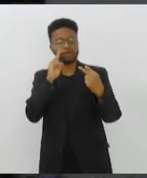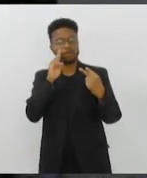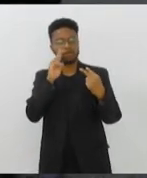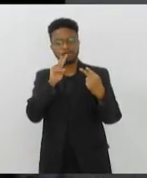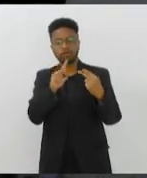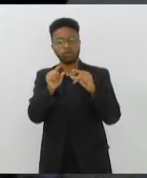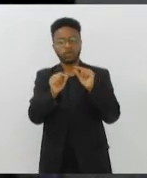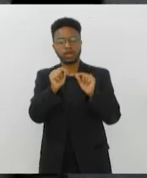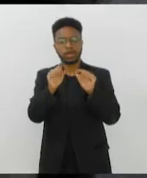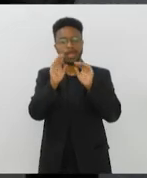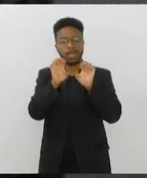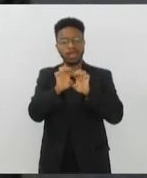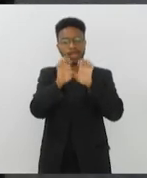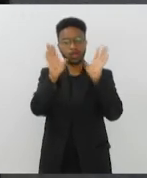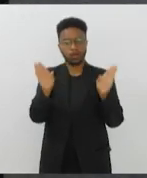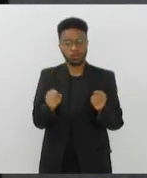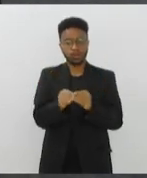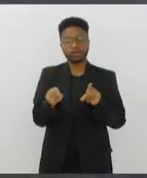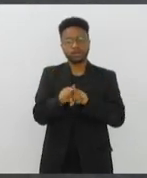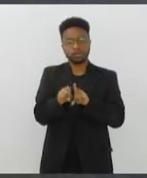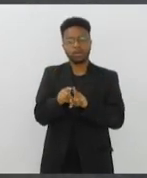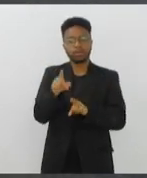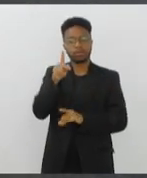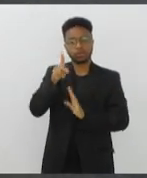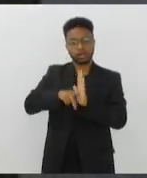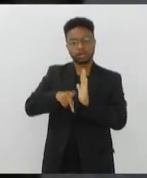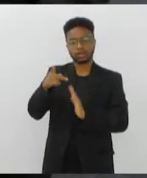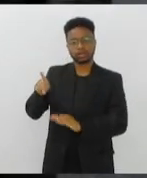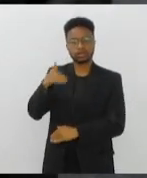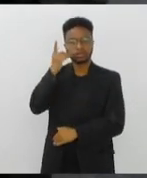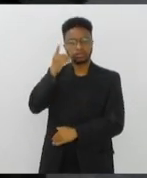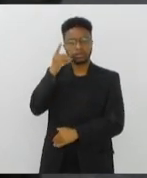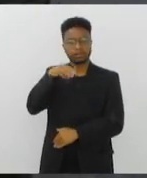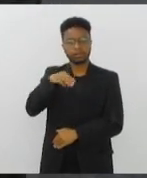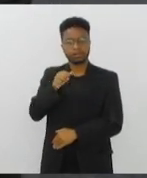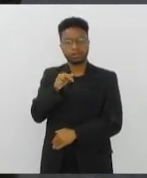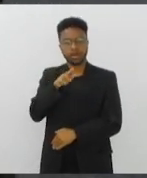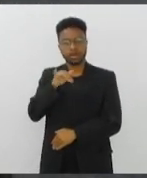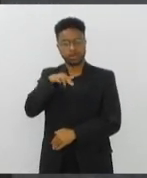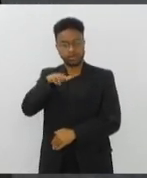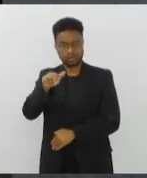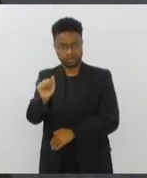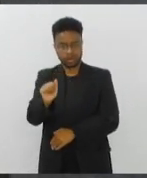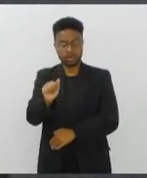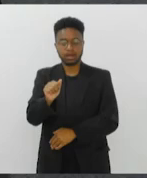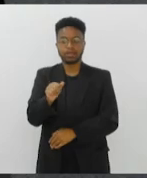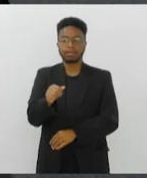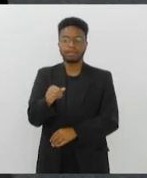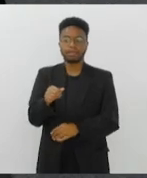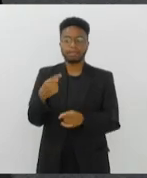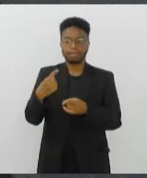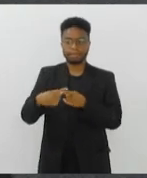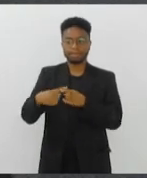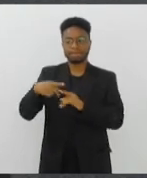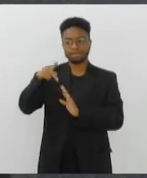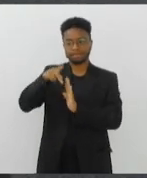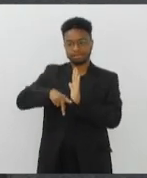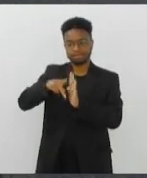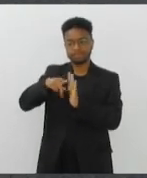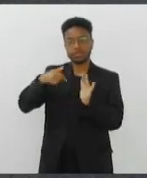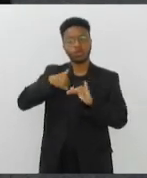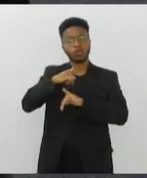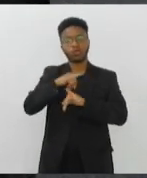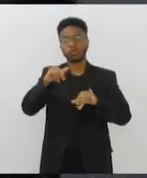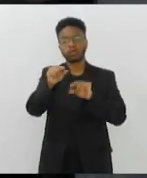que, aliás, é também da deputada Marina, do MST. E é um projeto, como eu disse a Vossa Excelência, está